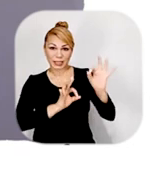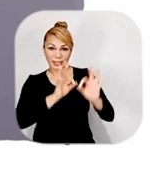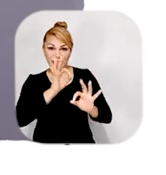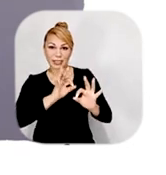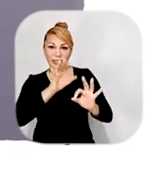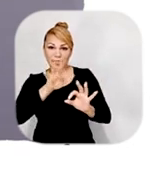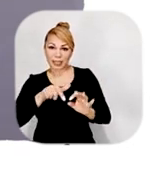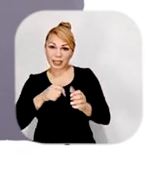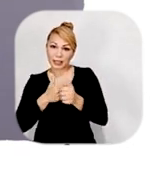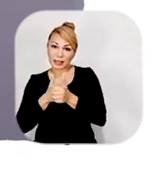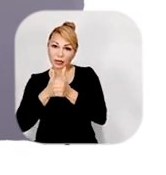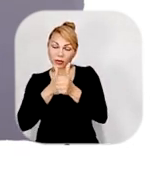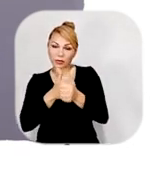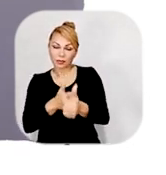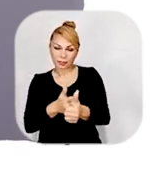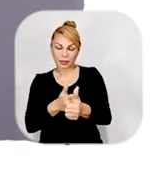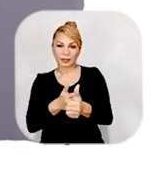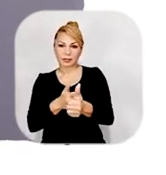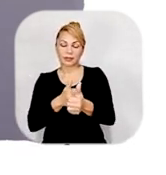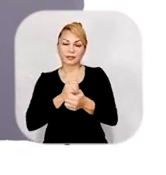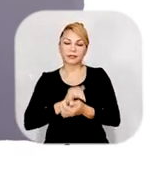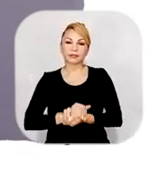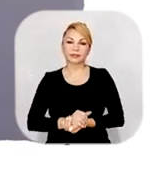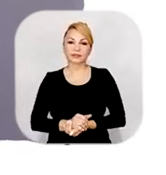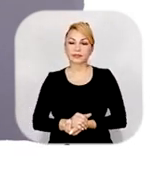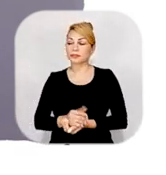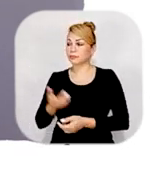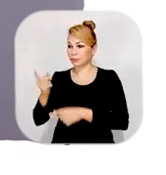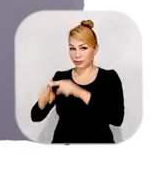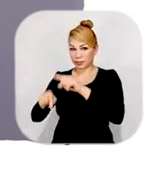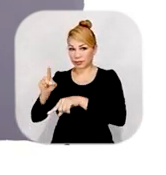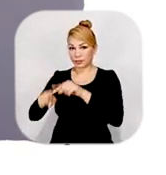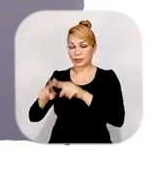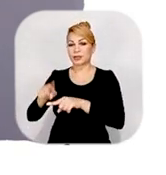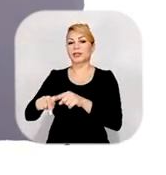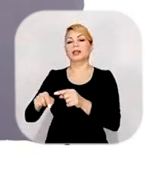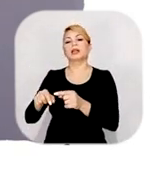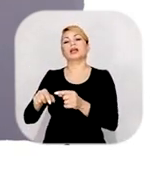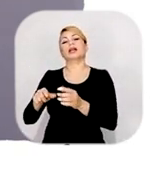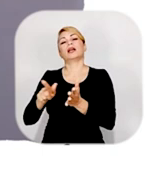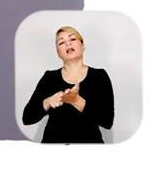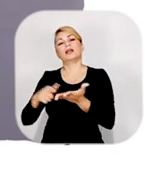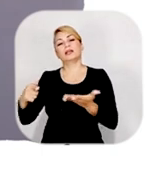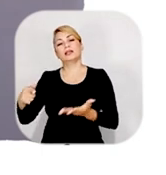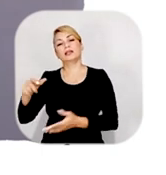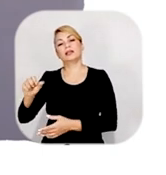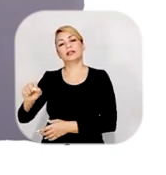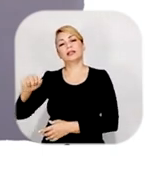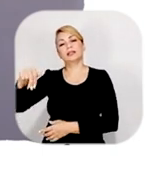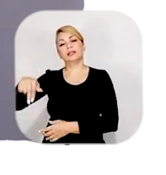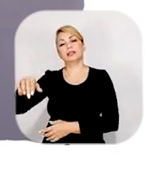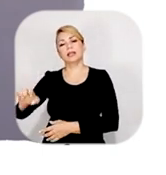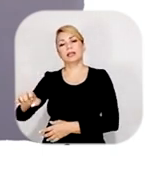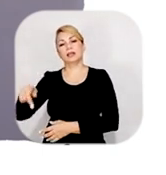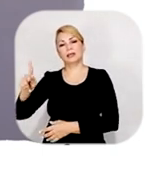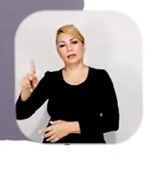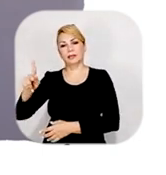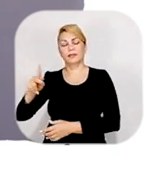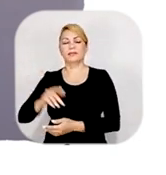acompanhar, é um eco do material do Jornal de Campo, do Schnettlager, do trabalho do